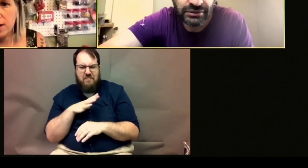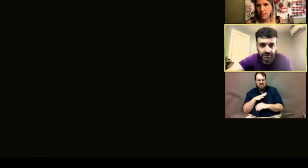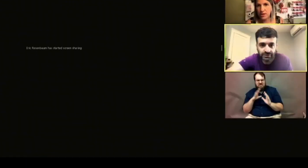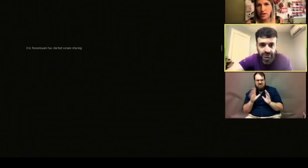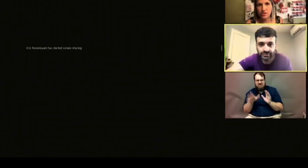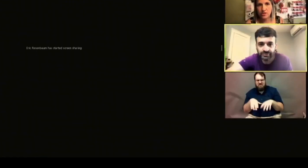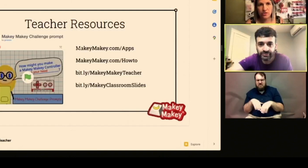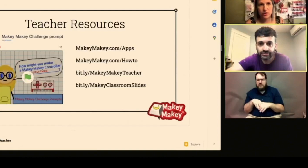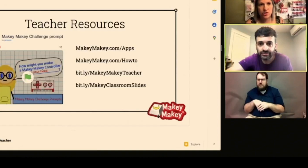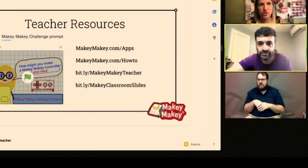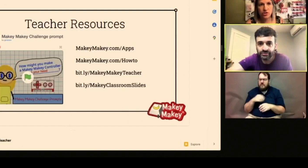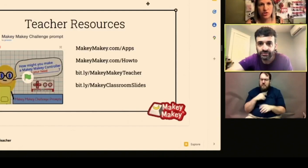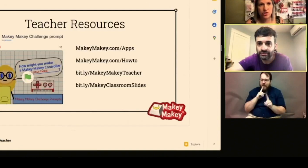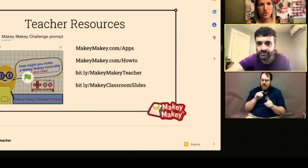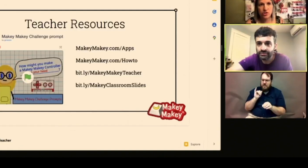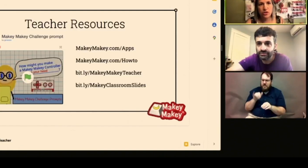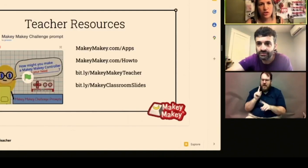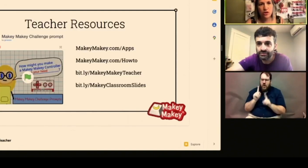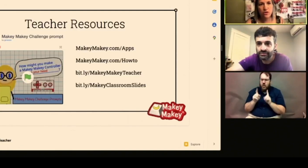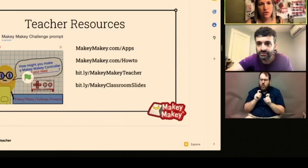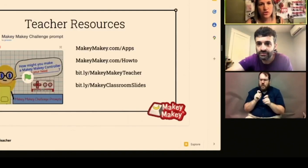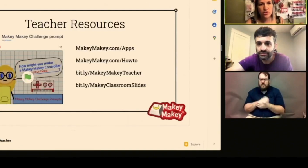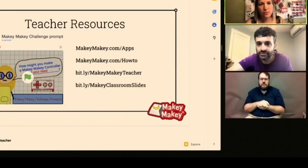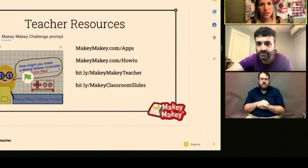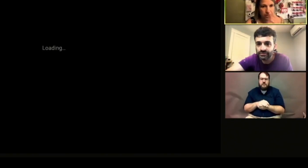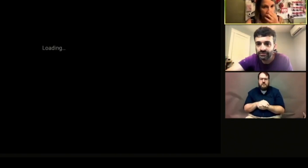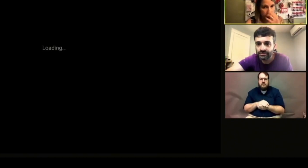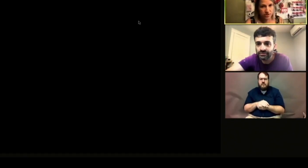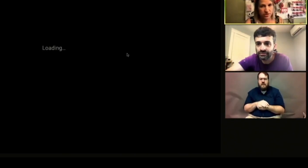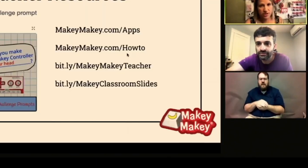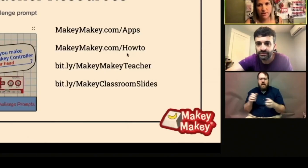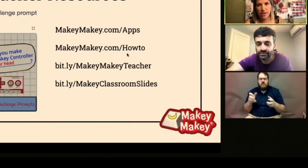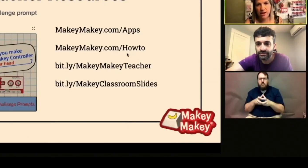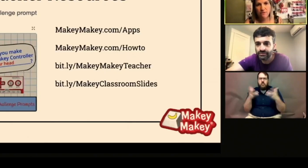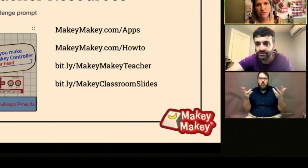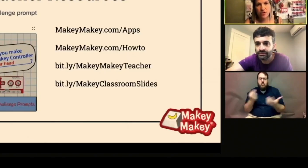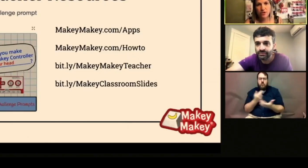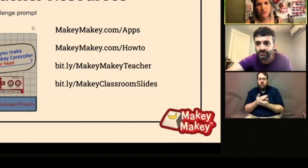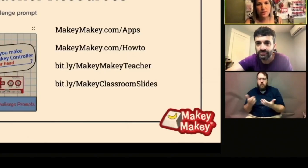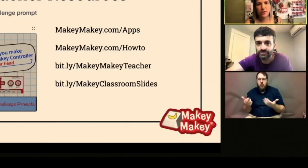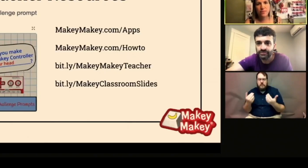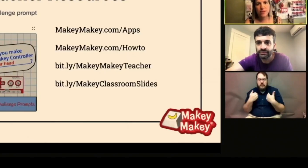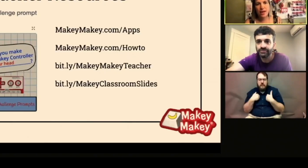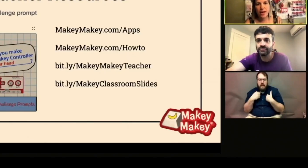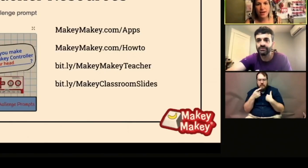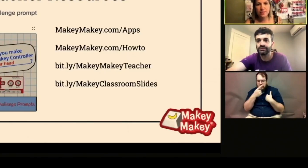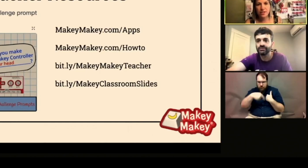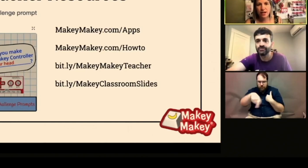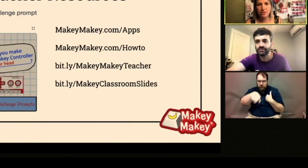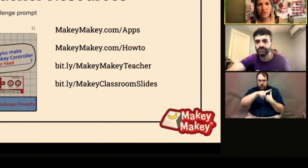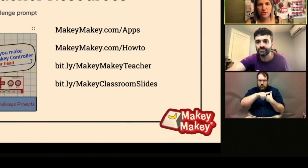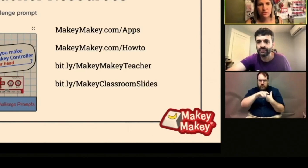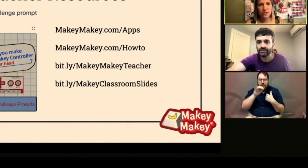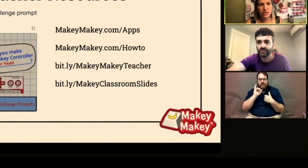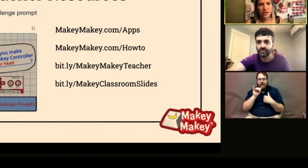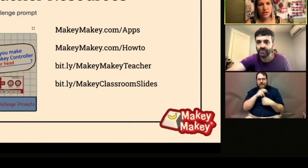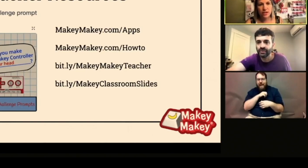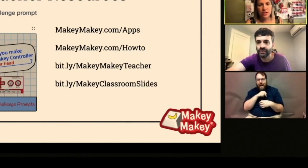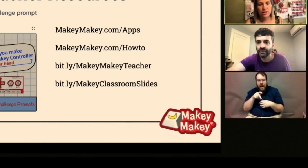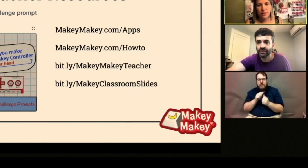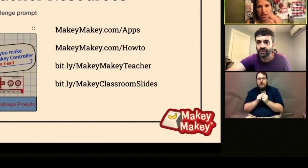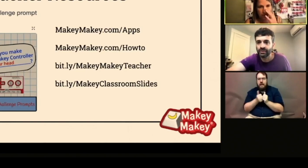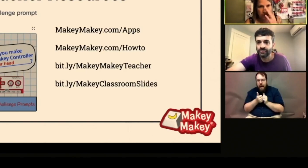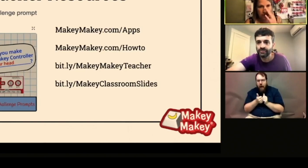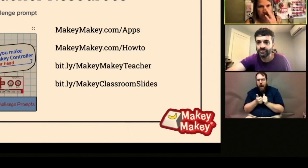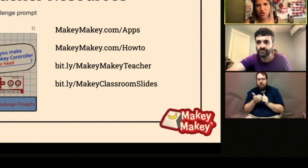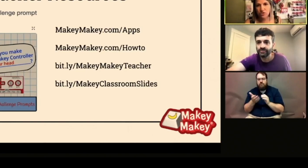ah eu tenho aqui eu vou responder essa pergunta então há tantos recursos que temos aqui para vocês professores